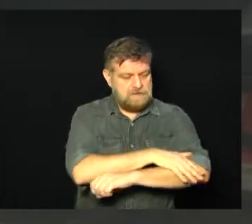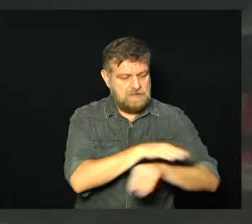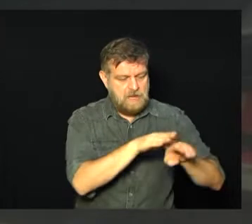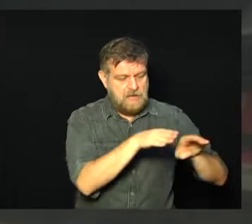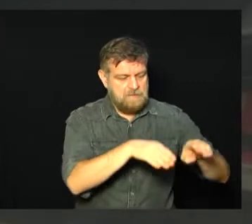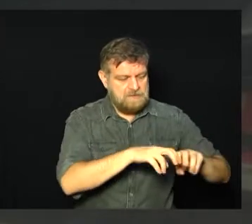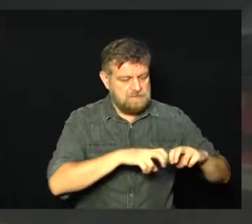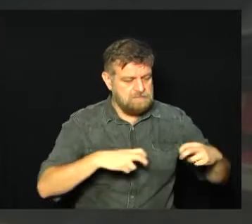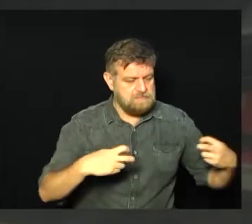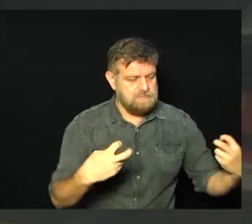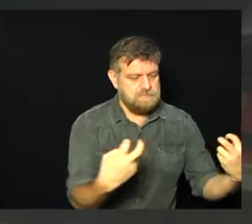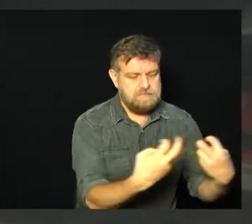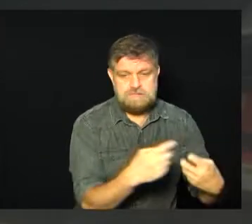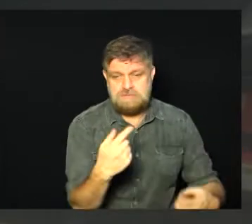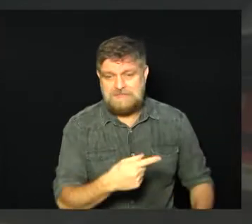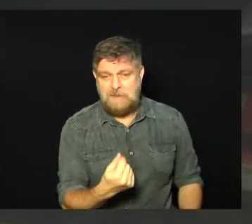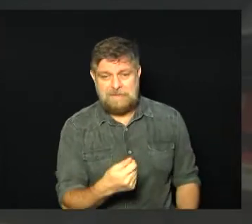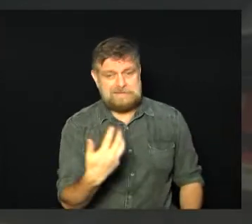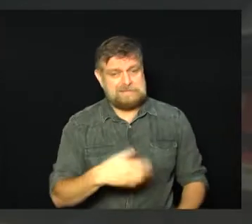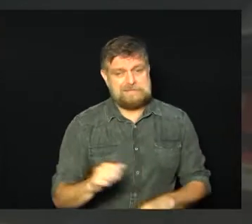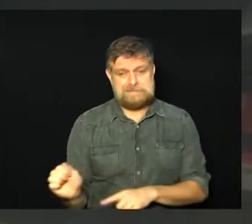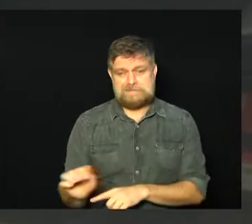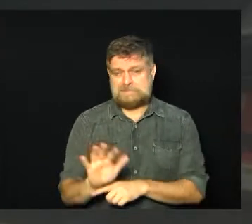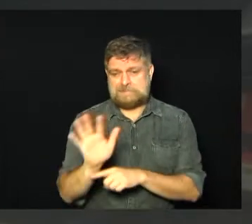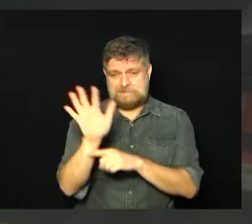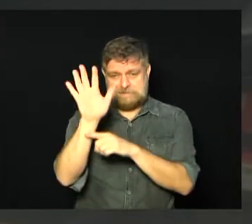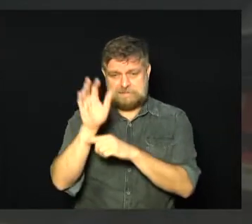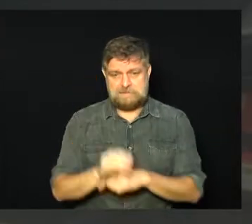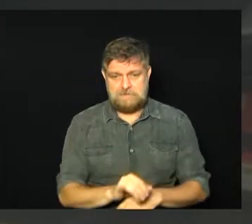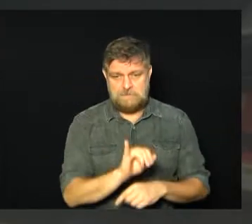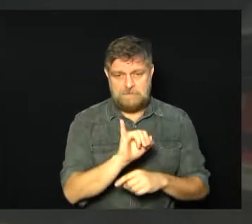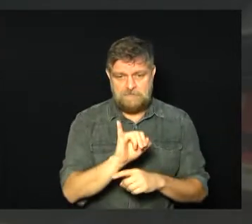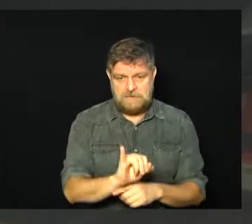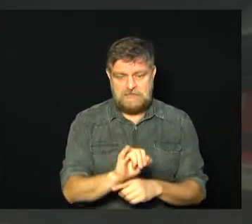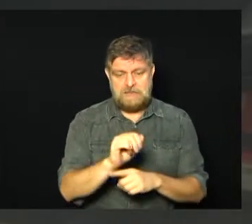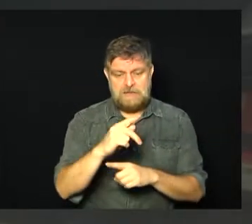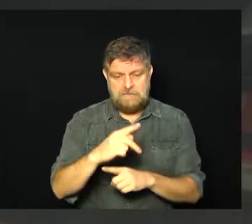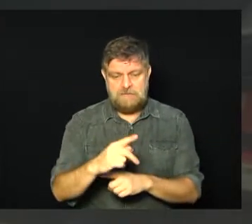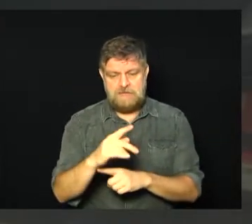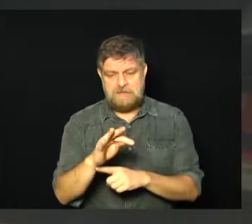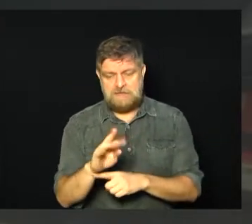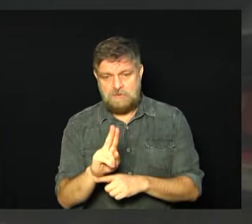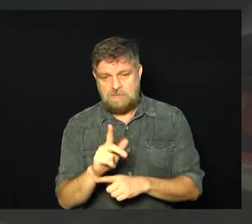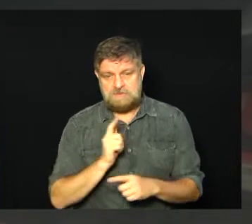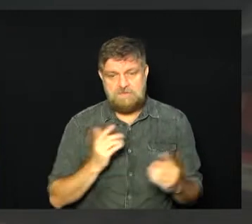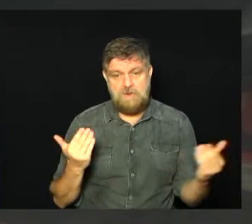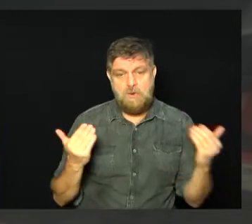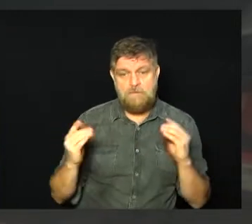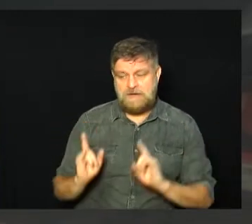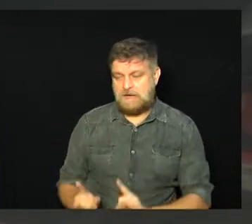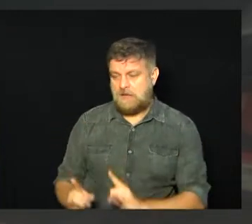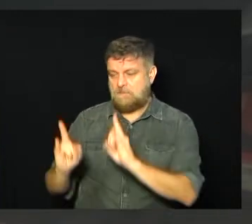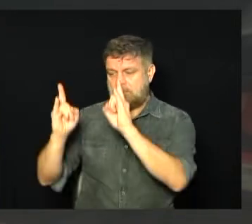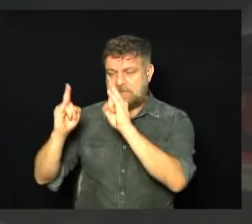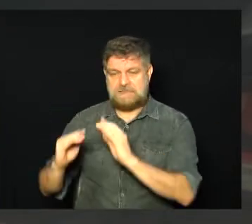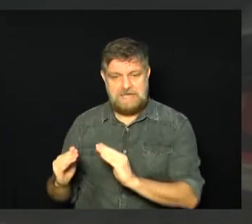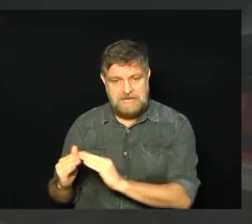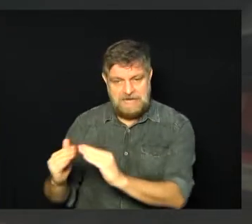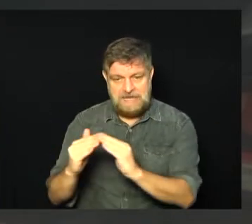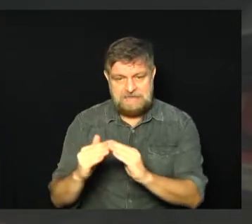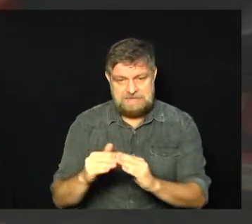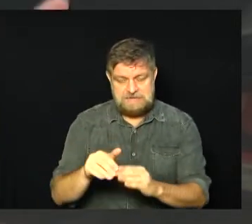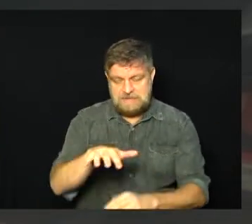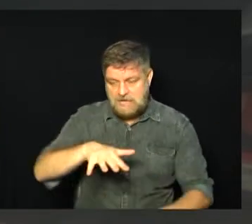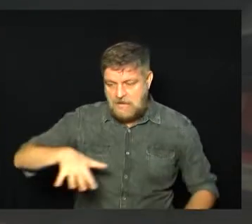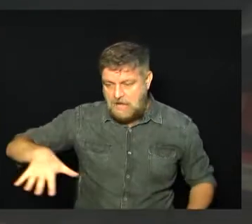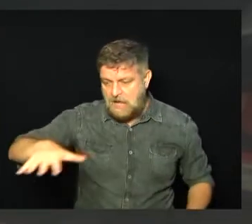você começa a ter uma discrepância muito grande entre o custo do IPTU com edificações de uma área que a gente paga